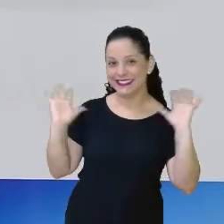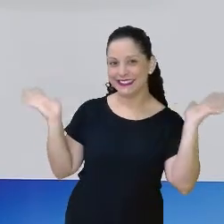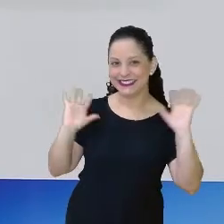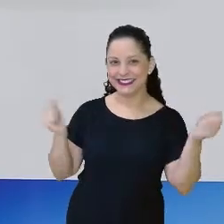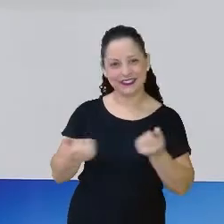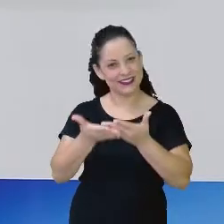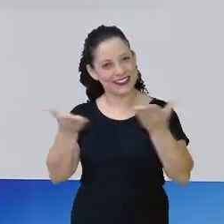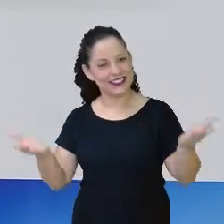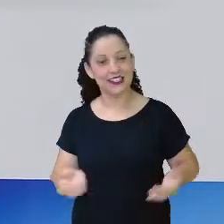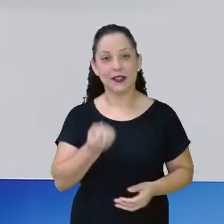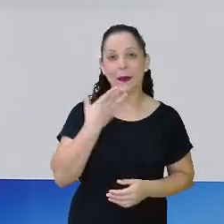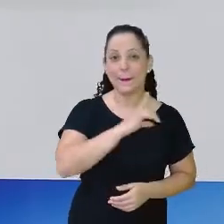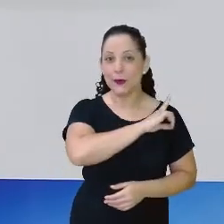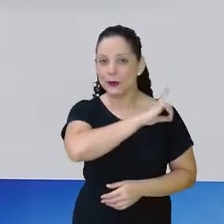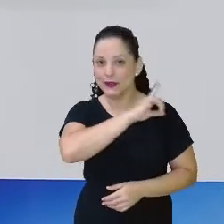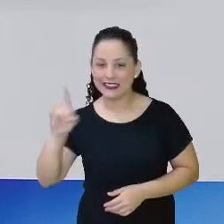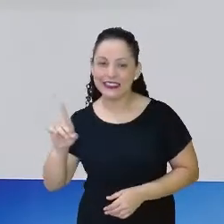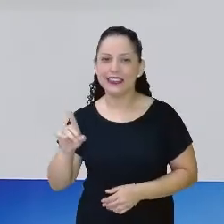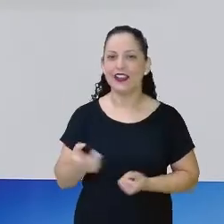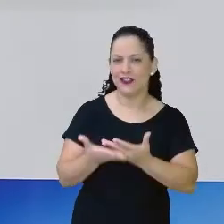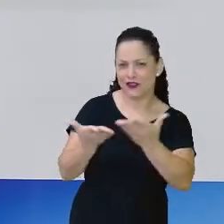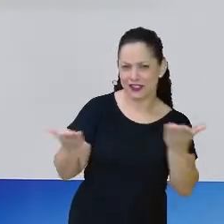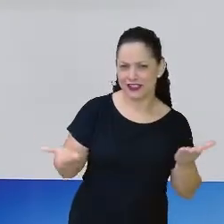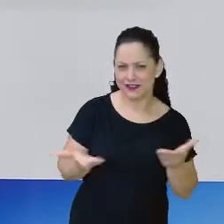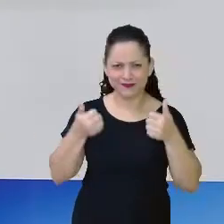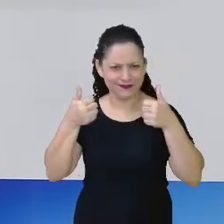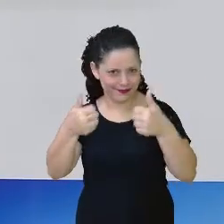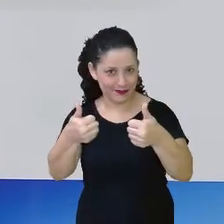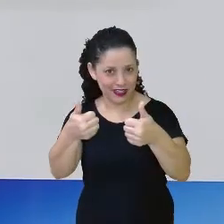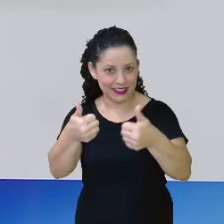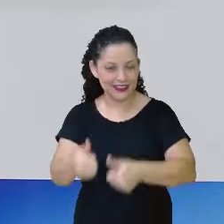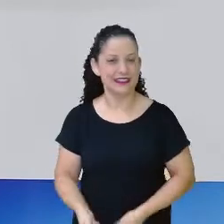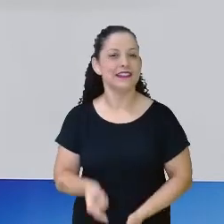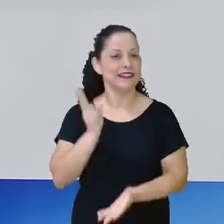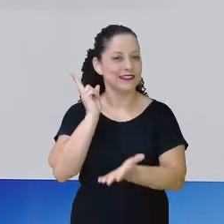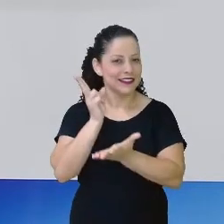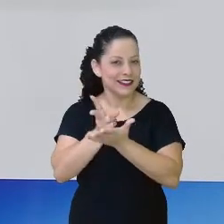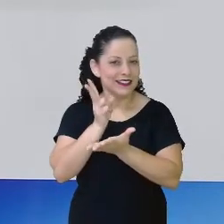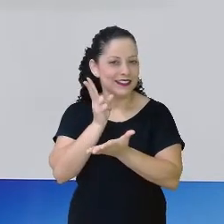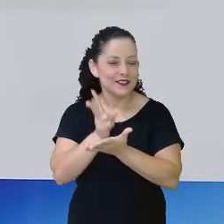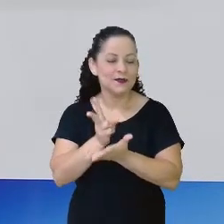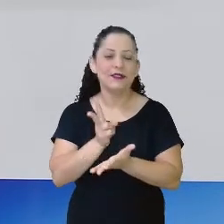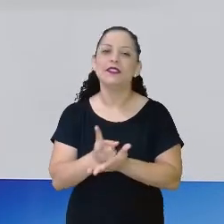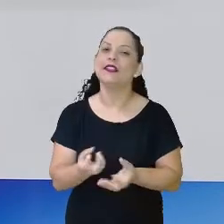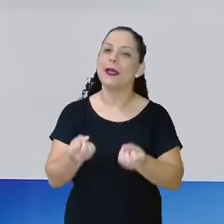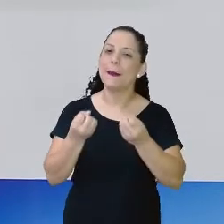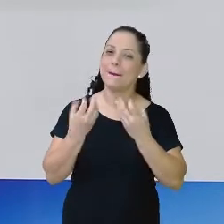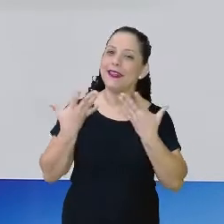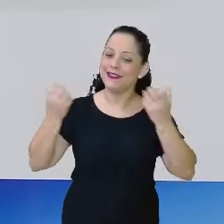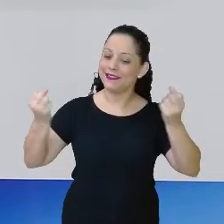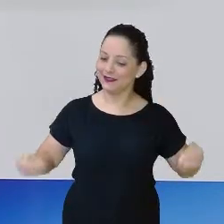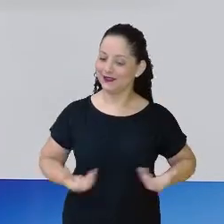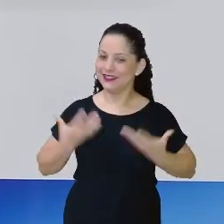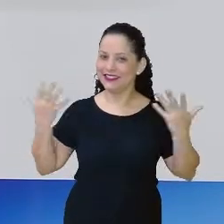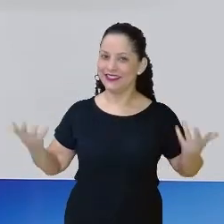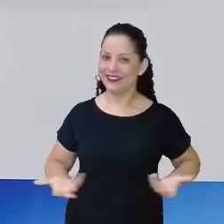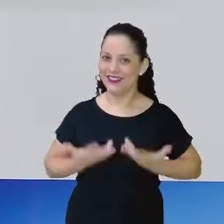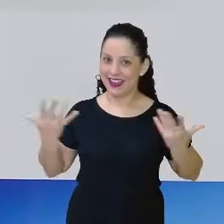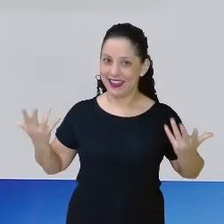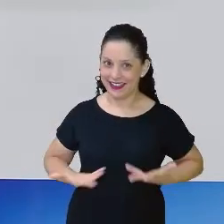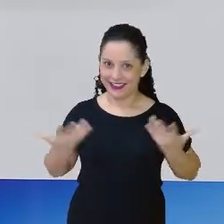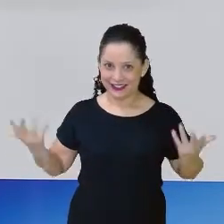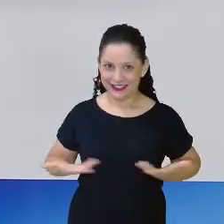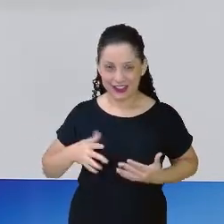meus queridos, bom dia, como vocês estão? Espero que, como sempre, né, bem animados,